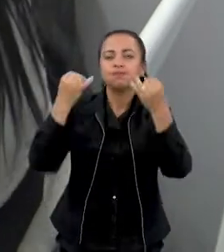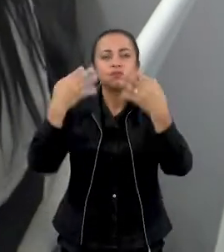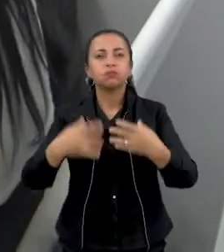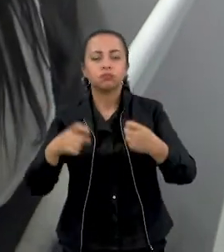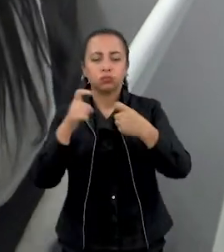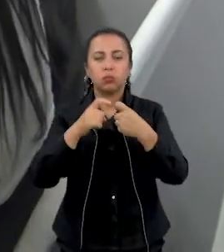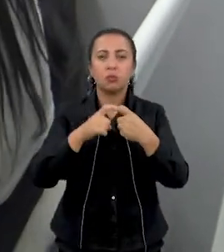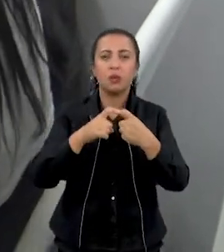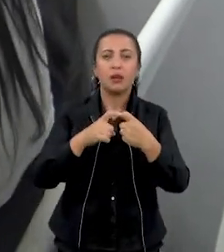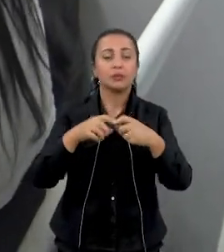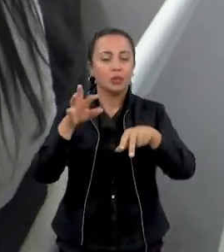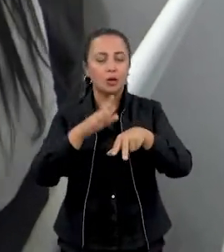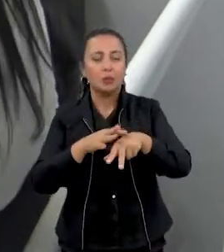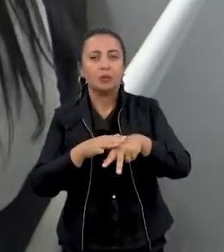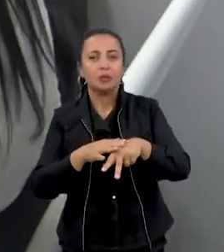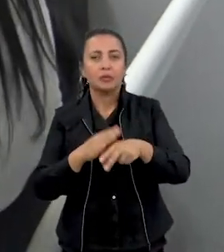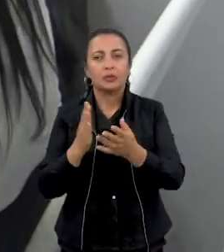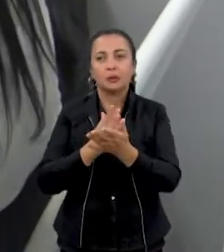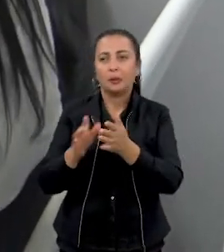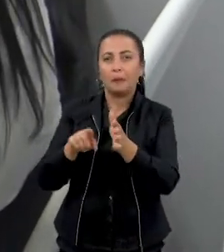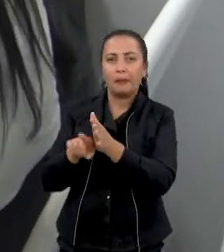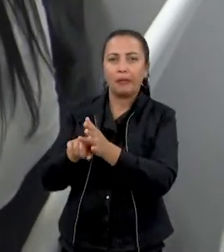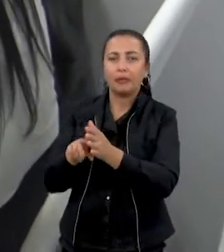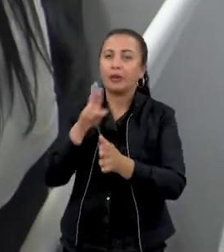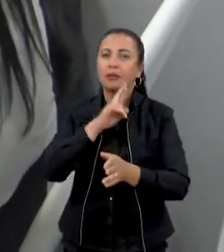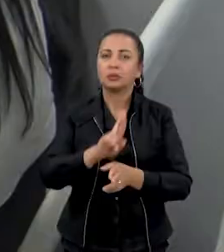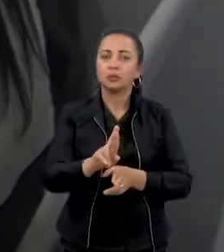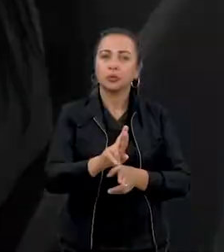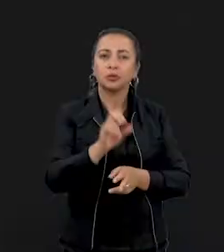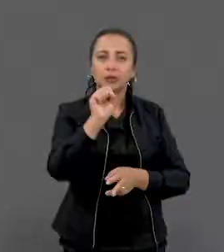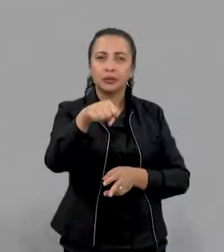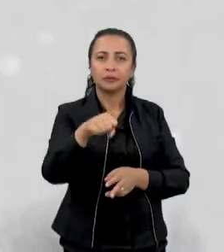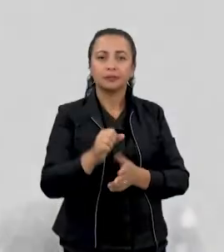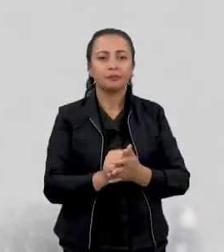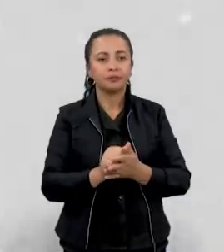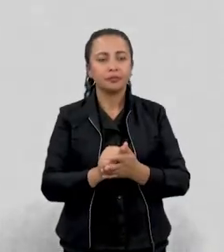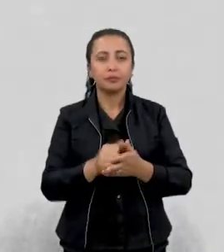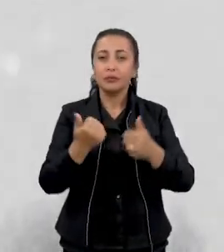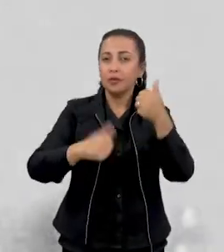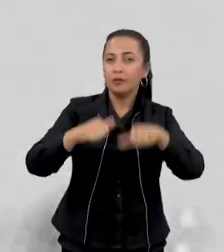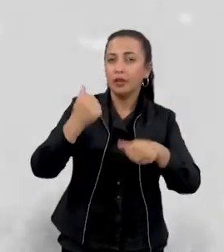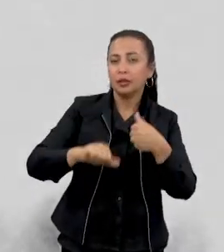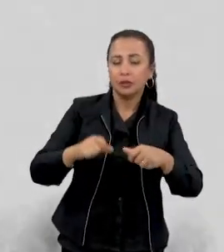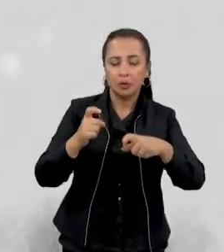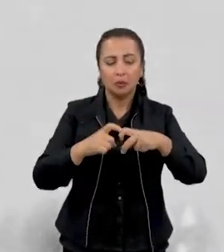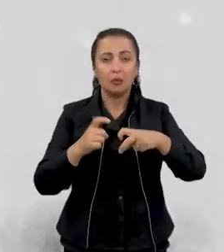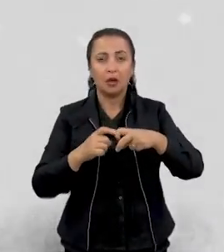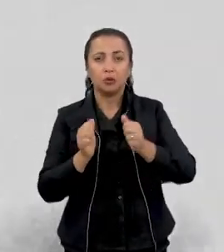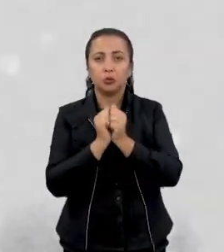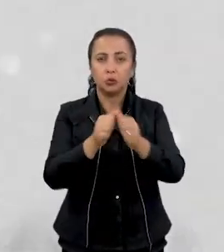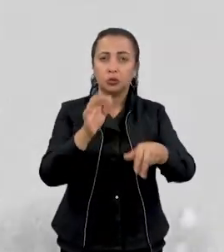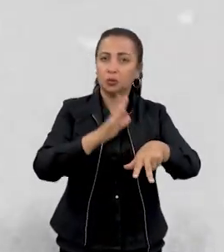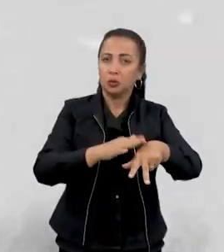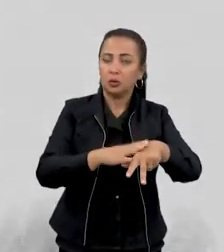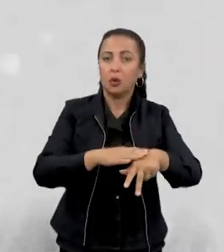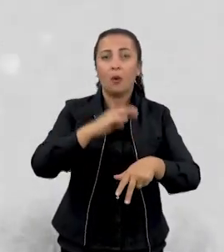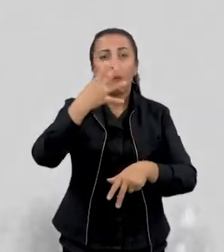médico ao paciente. E uma dessas, dos questionários, a avaliação do atendimento médico com seu